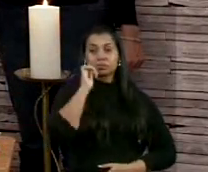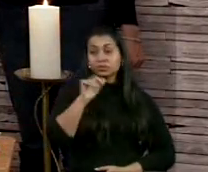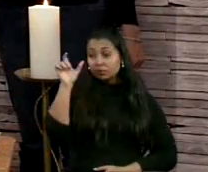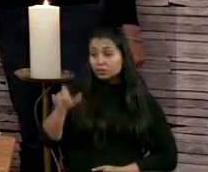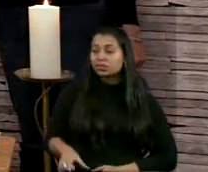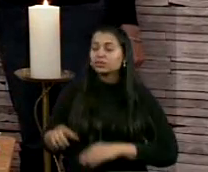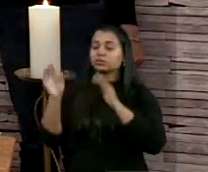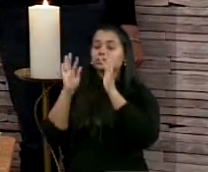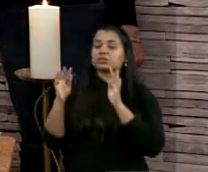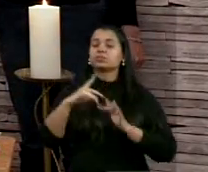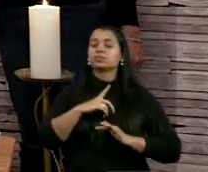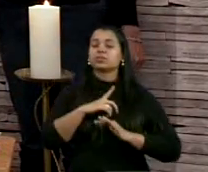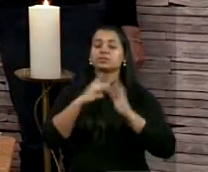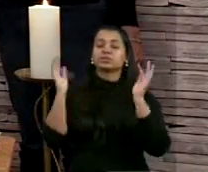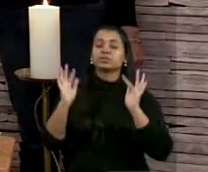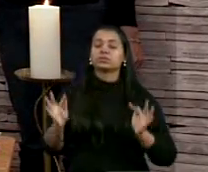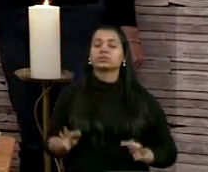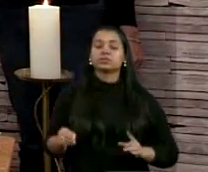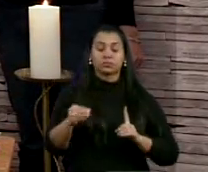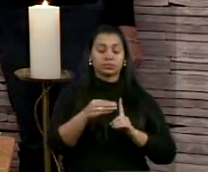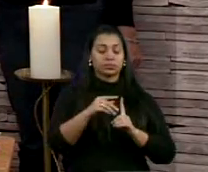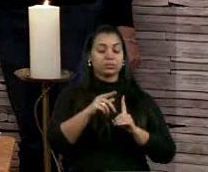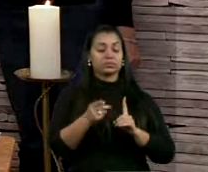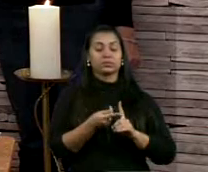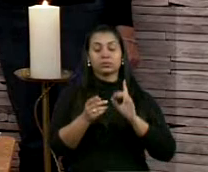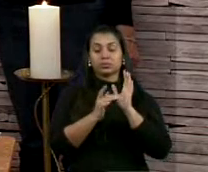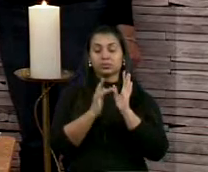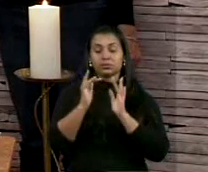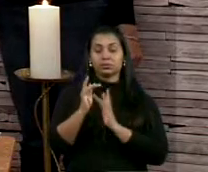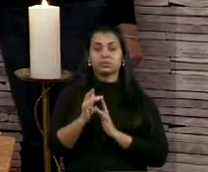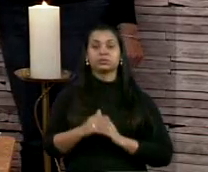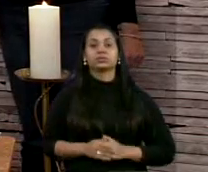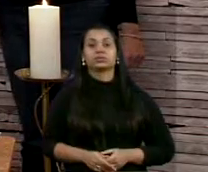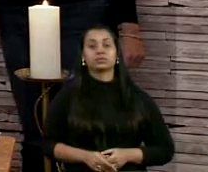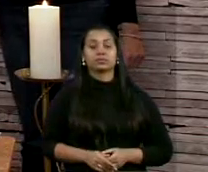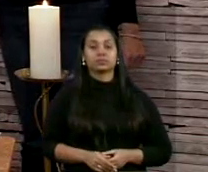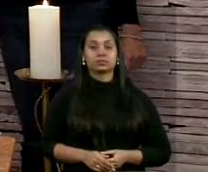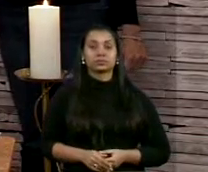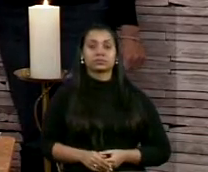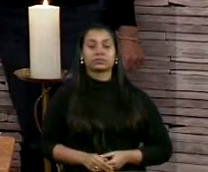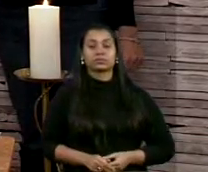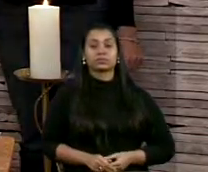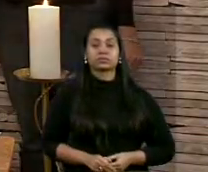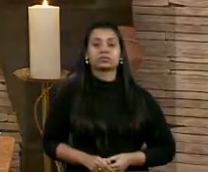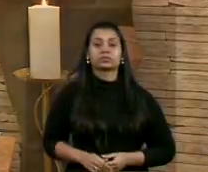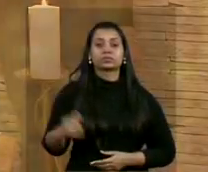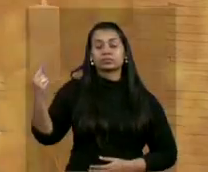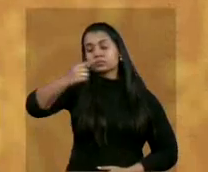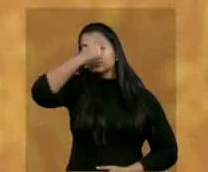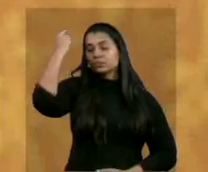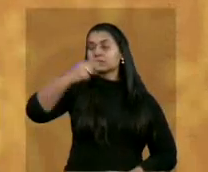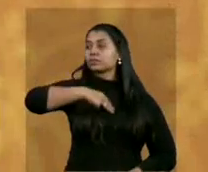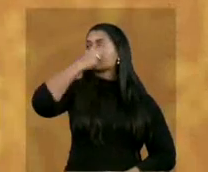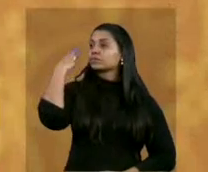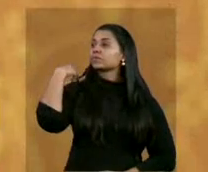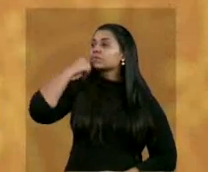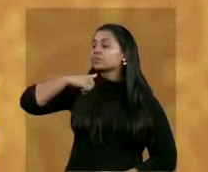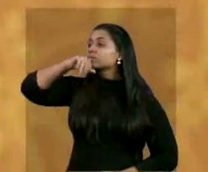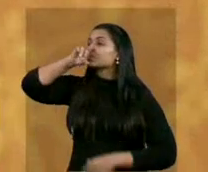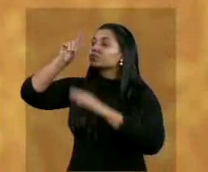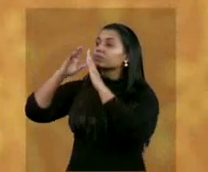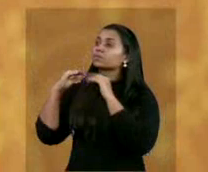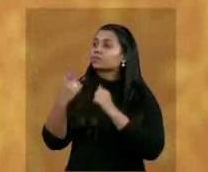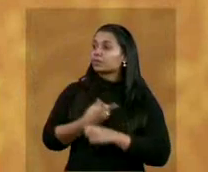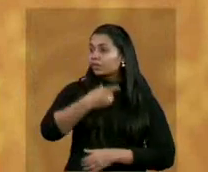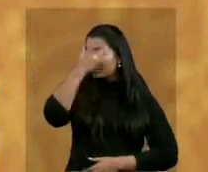é convosco. Bendita sois vós entre as mulheres, e bendito é o fruto do vosso ventre, Jesus. Santa Maria, Mãe